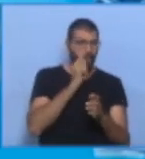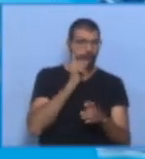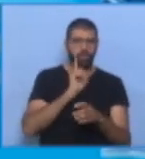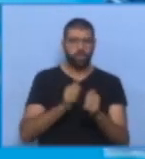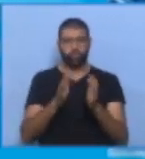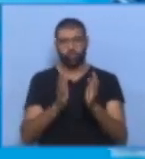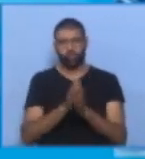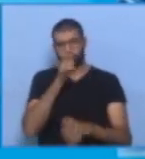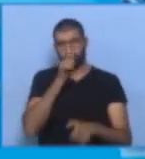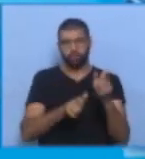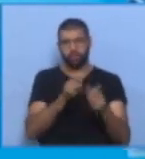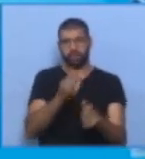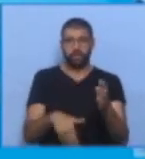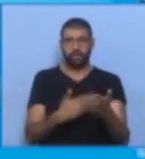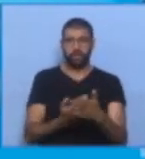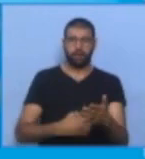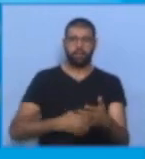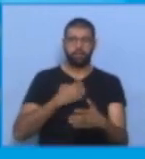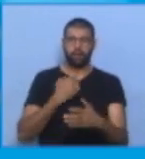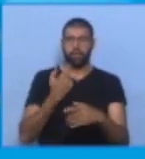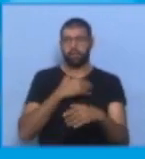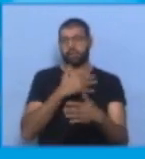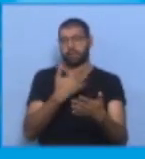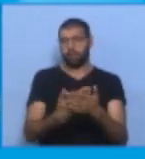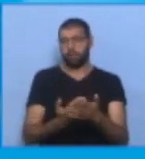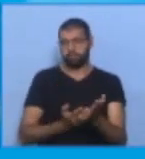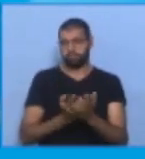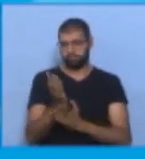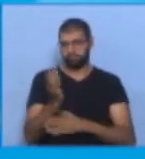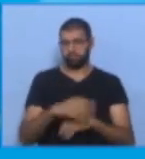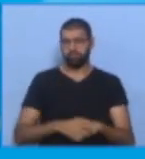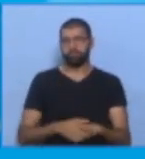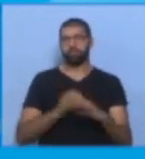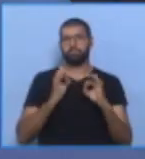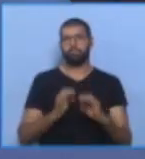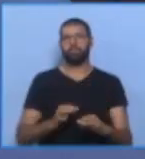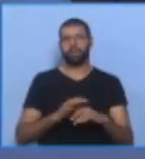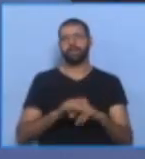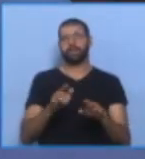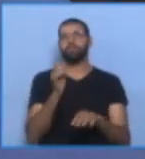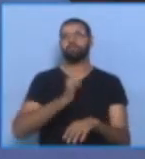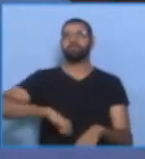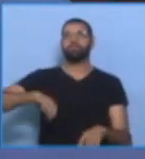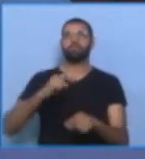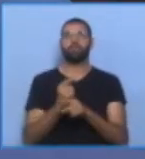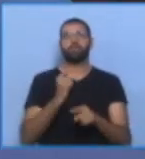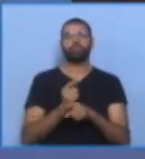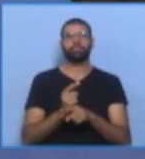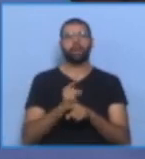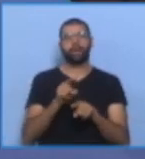existiam na humanidade e que existem ainda hoje. Ora bem, então, essa desobediência,